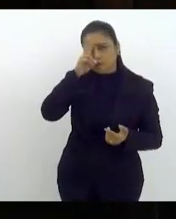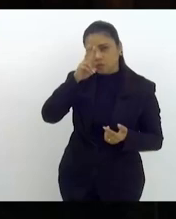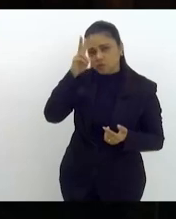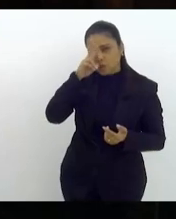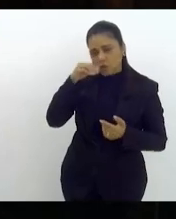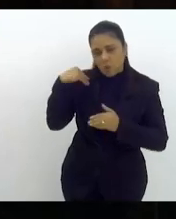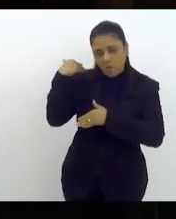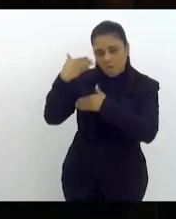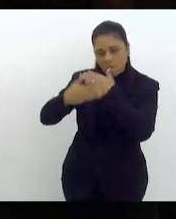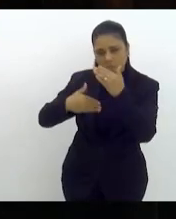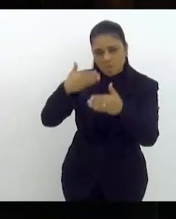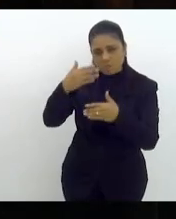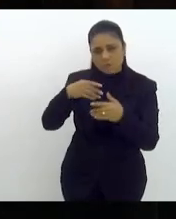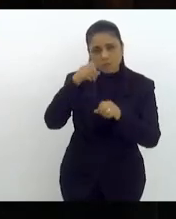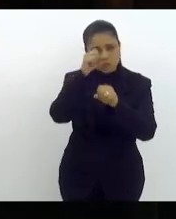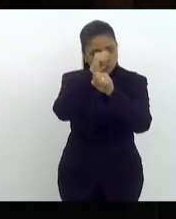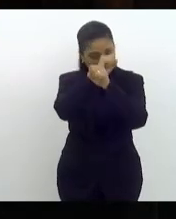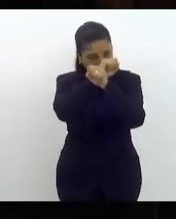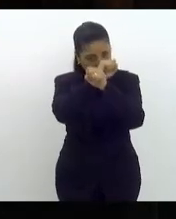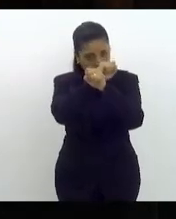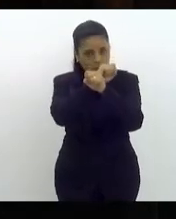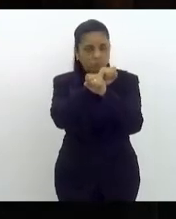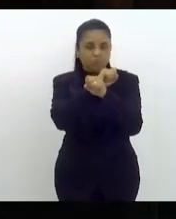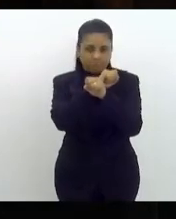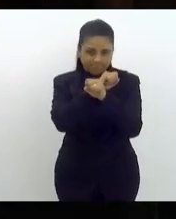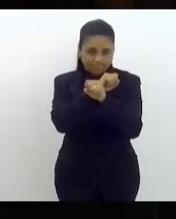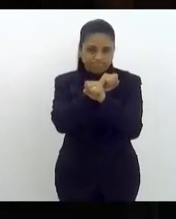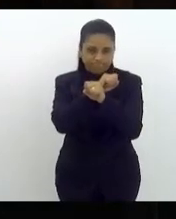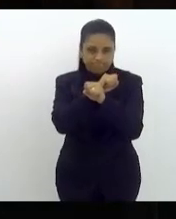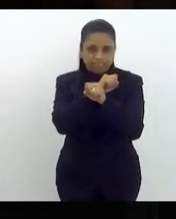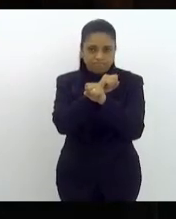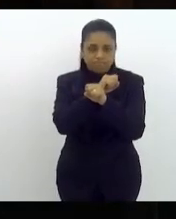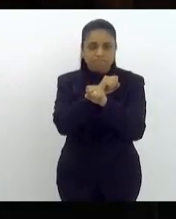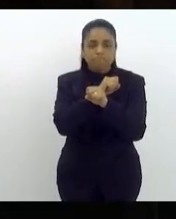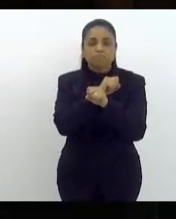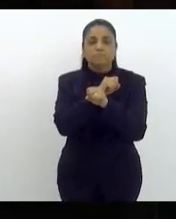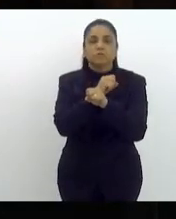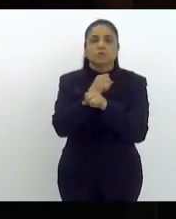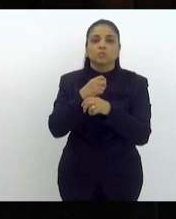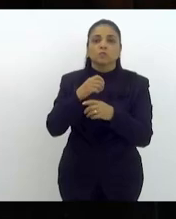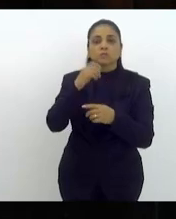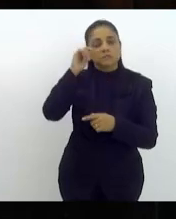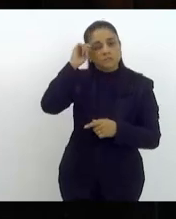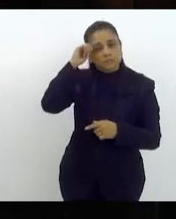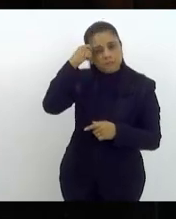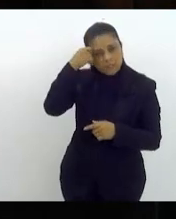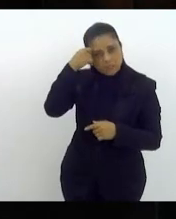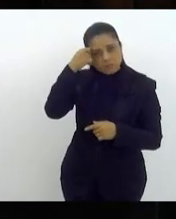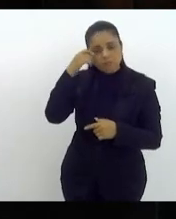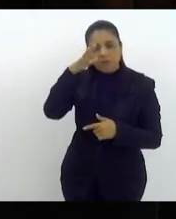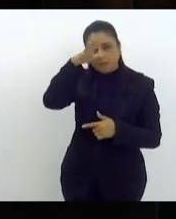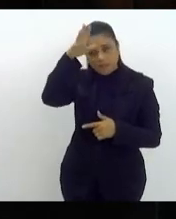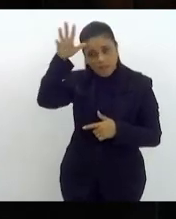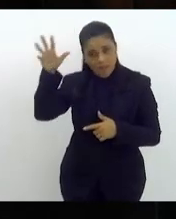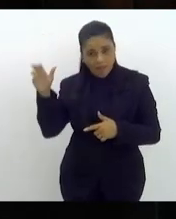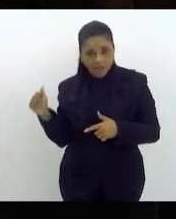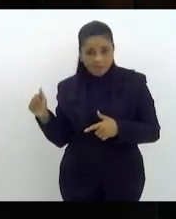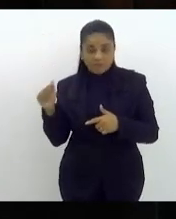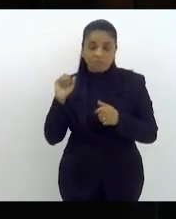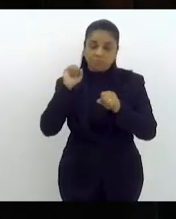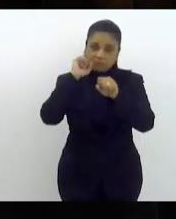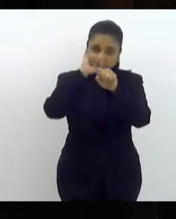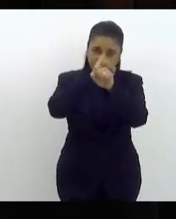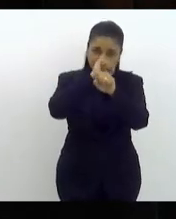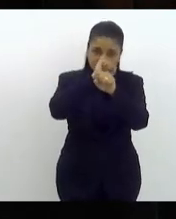um processo de escravatura recente onde obviamente os negros oriundos da África que foram escravizados Eles foram escravizados a